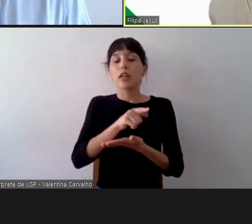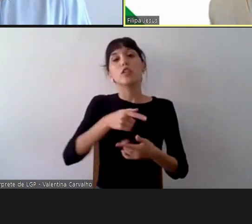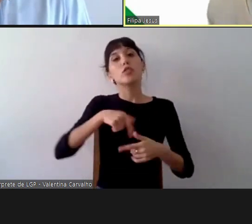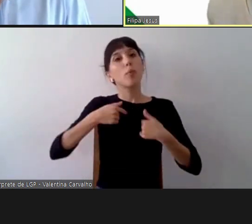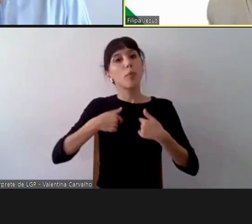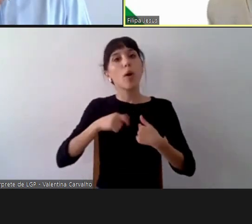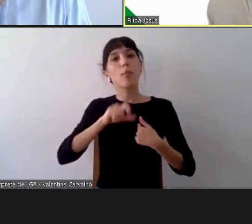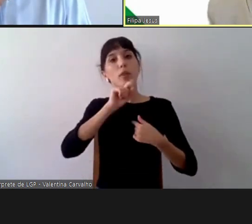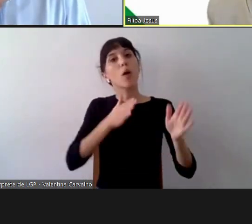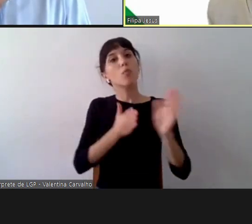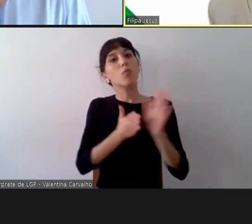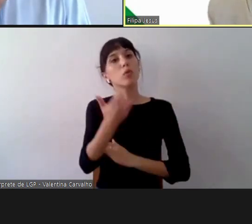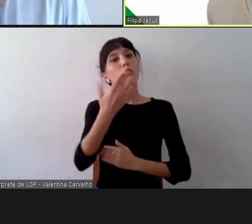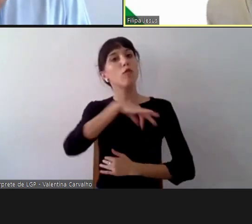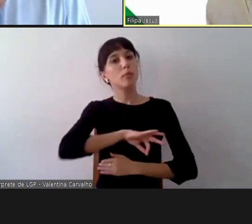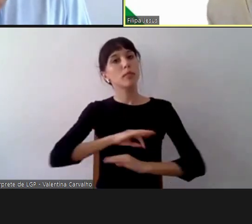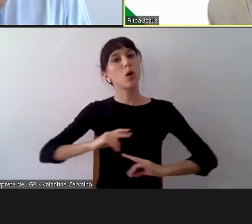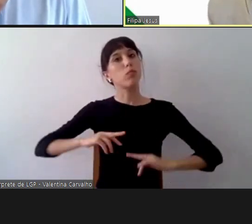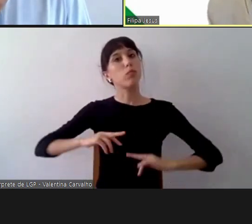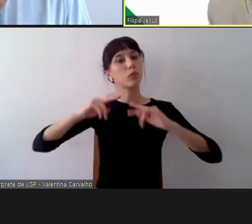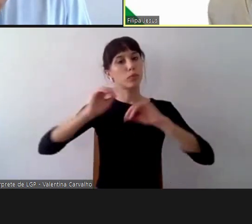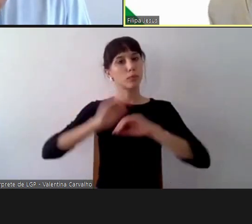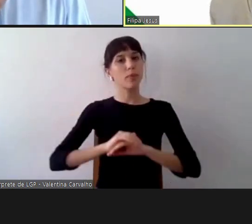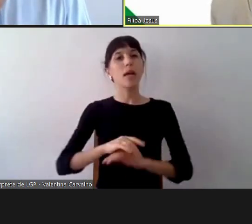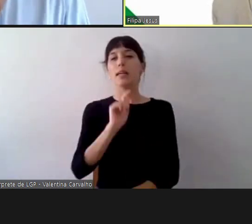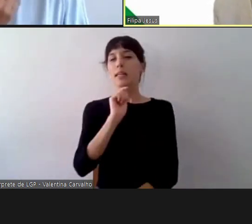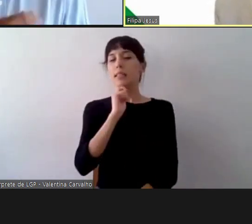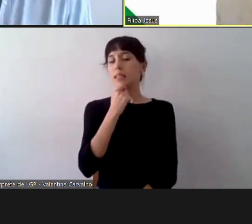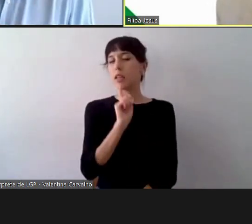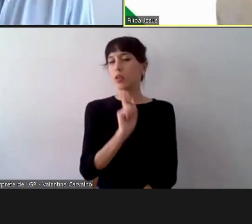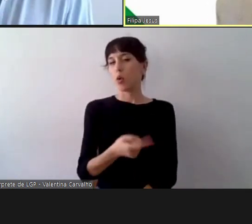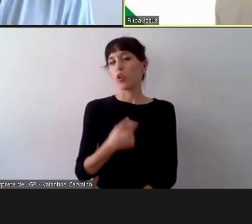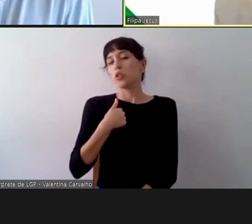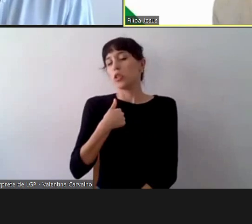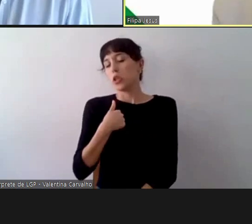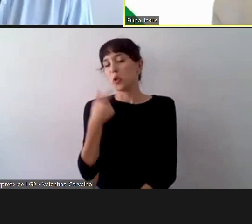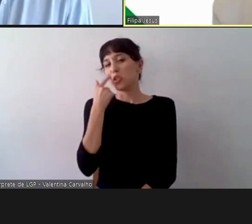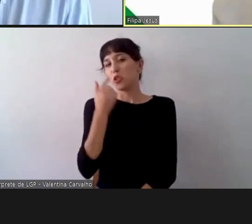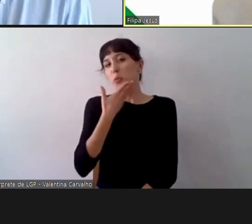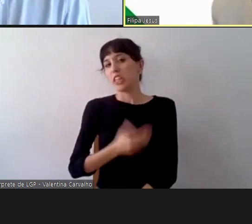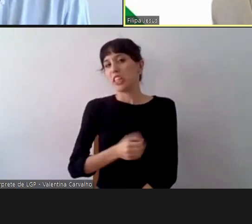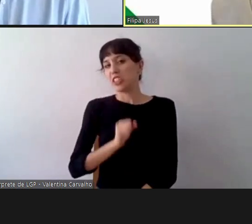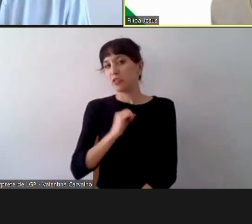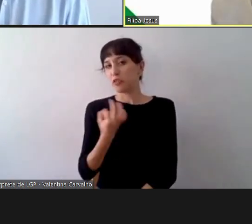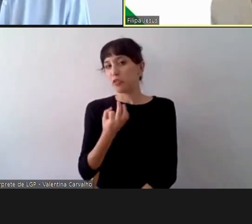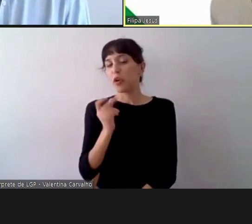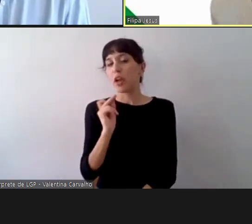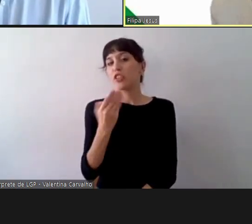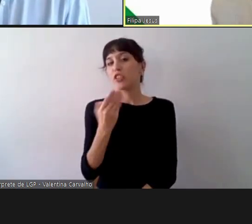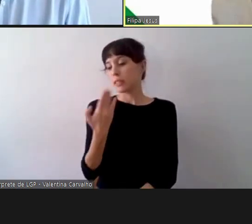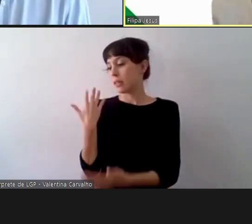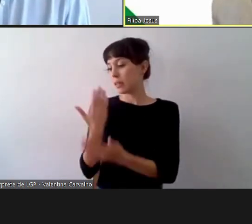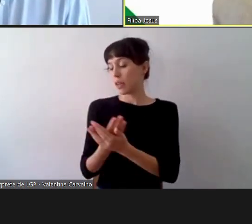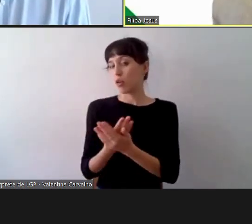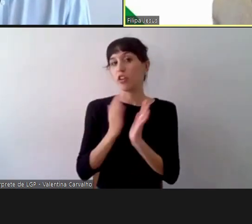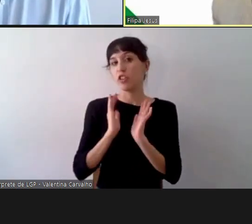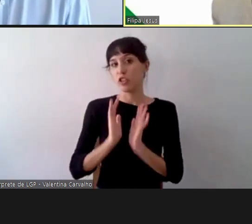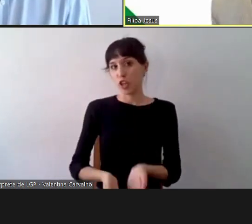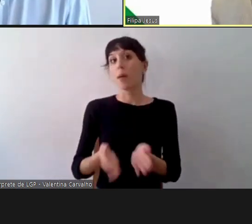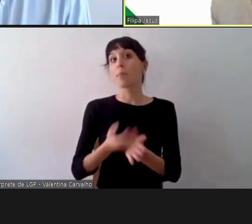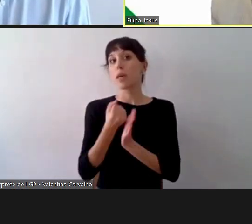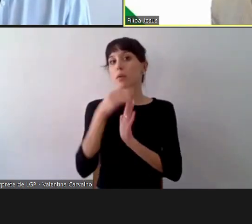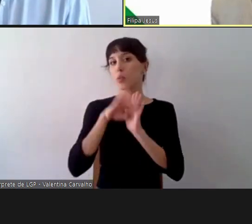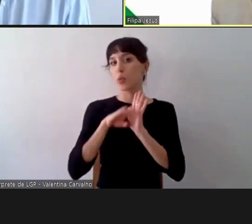Qual é o segredo, e agora vou falar aqui um bocadinho da experiência que tenho, destes 7 anos de implementação do programa Qualifica, qual é o segredo